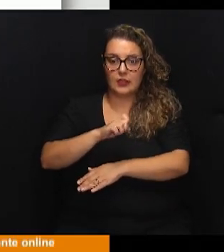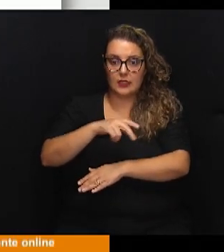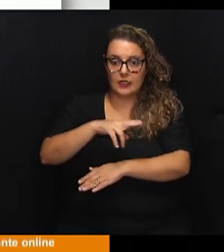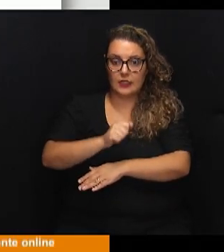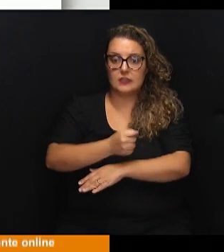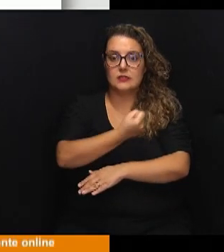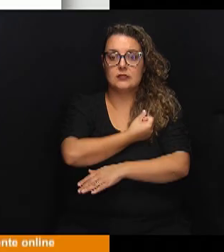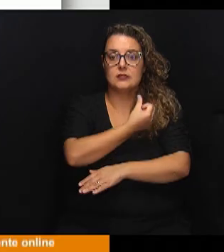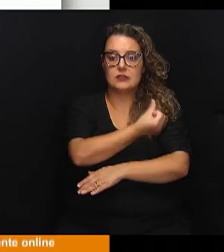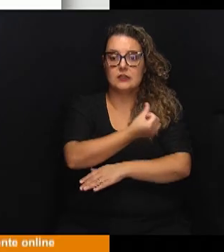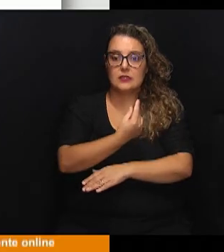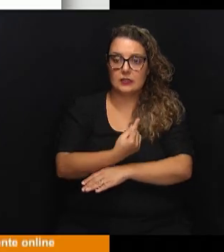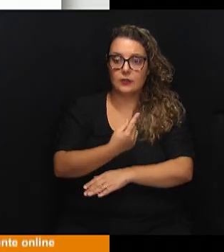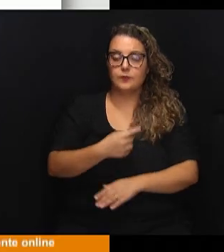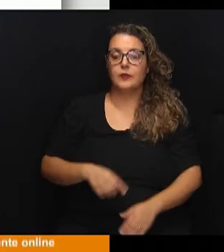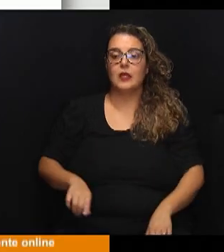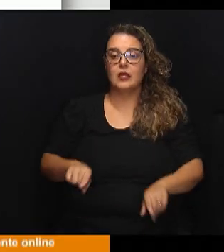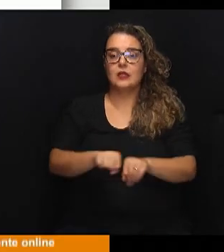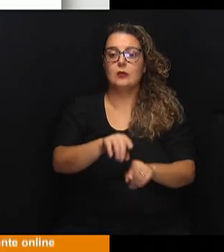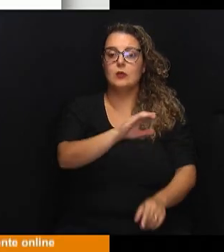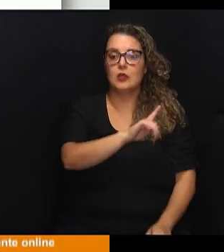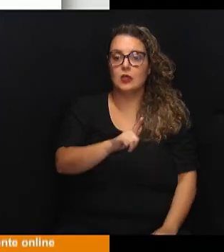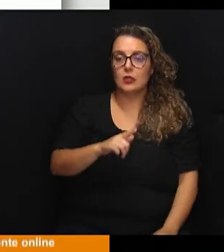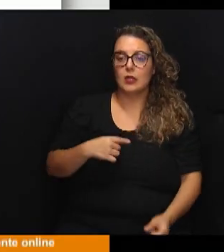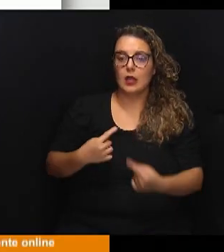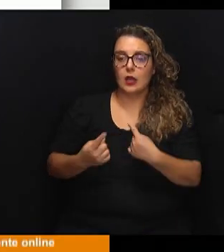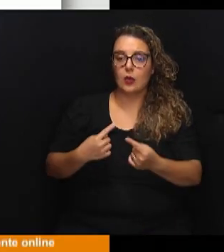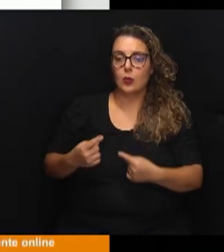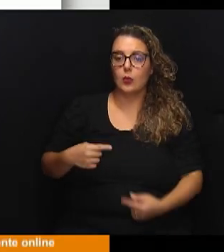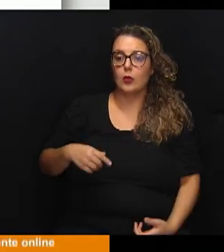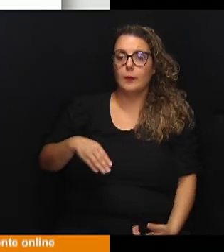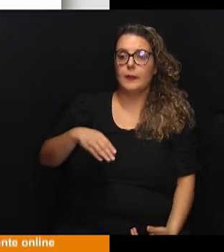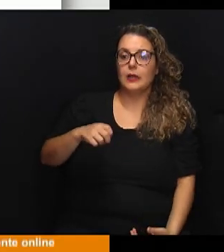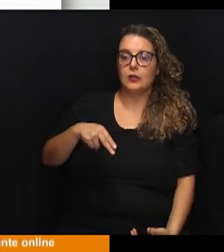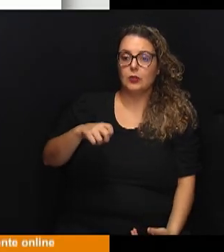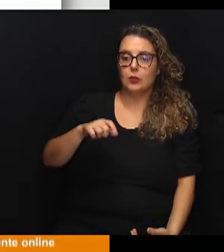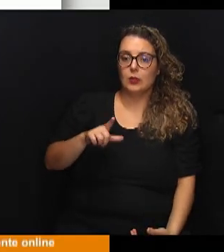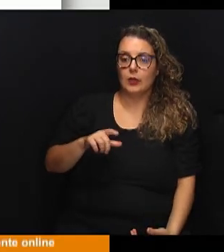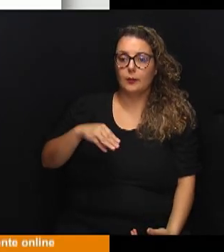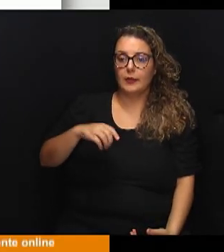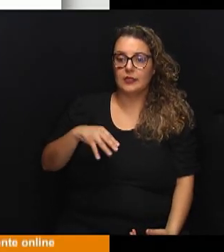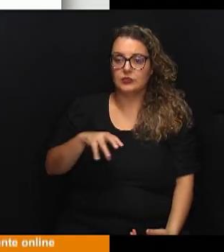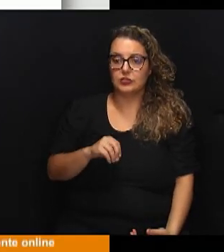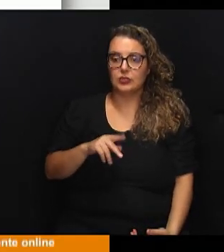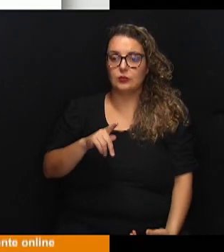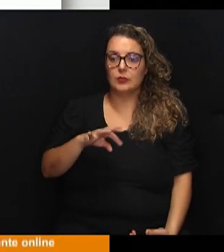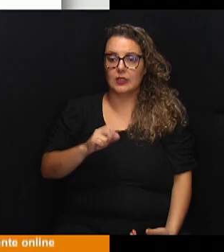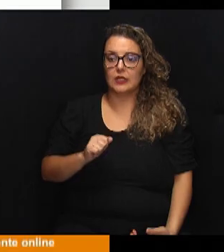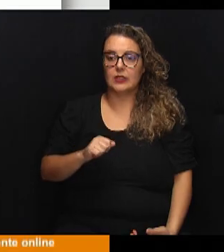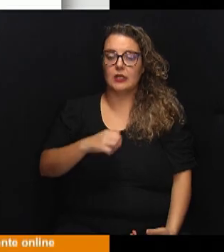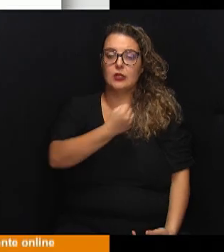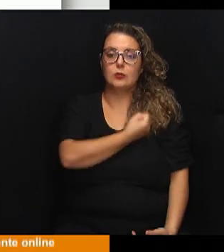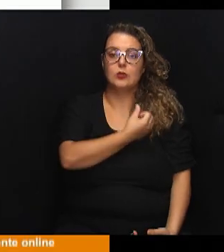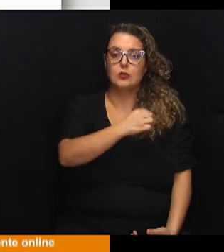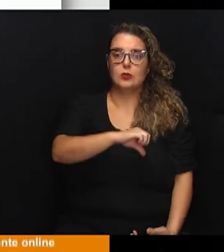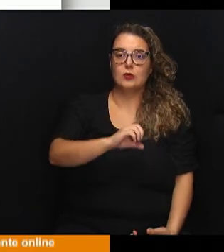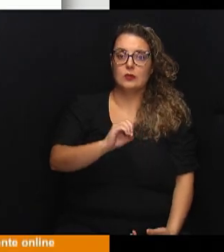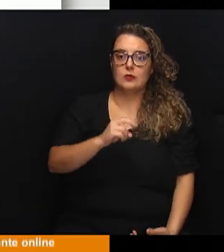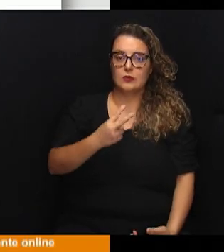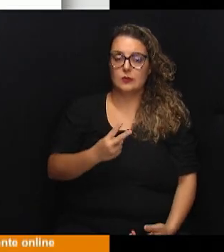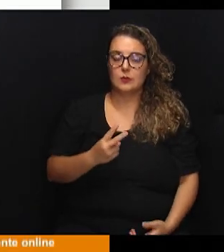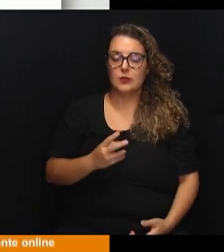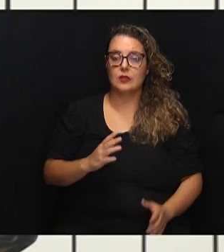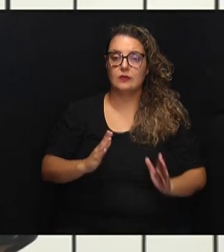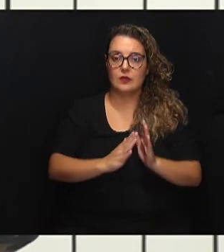Campo Grande, na rua Manuel Machado Pereira, 902, em frente à Praça da Concórdia. O site